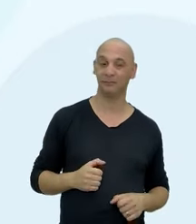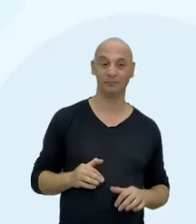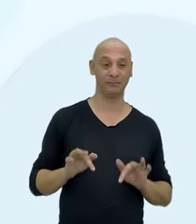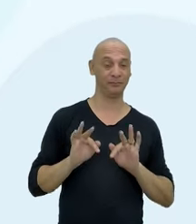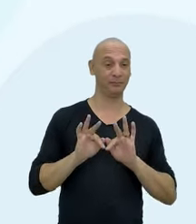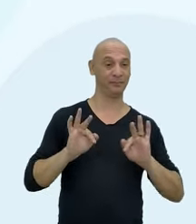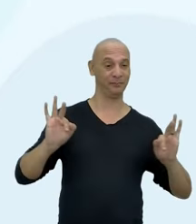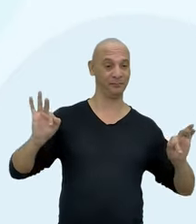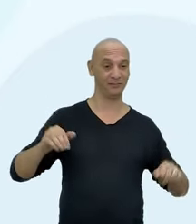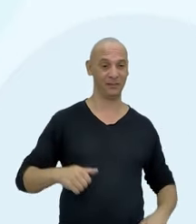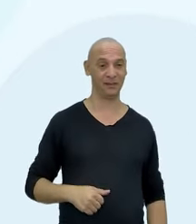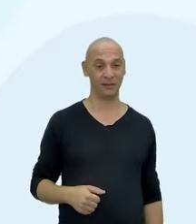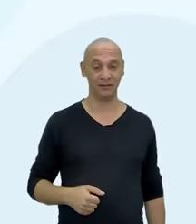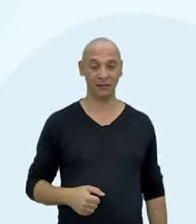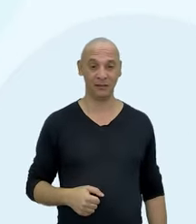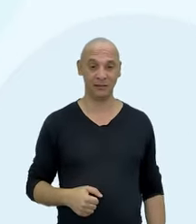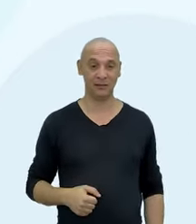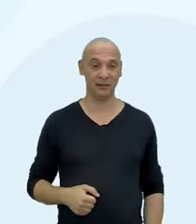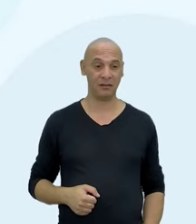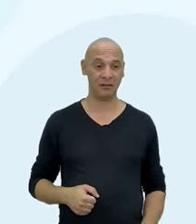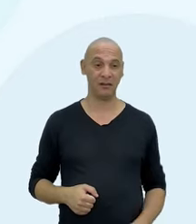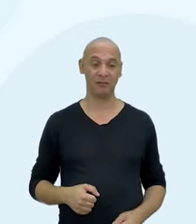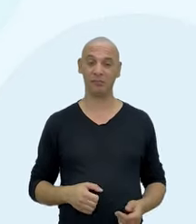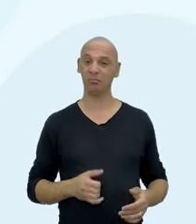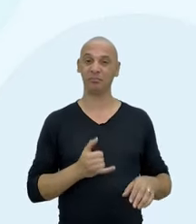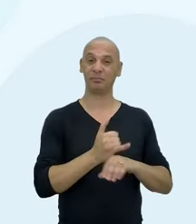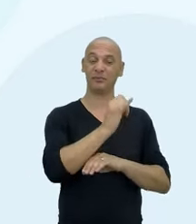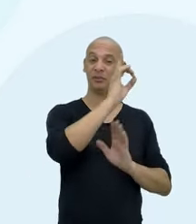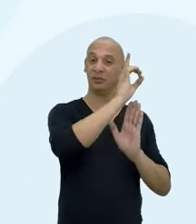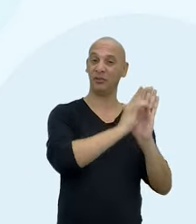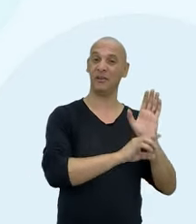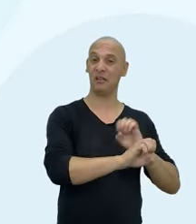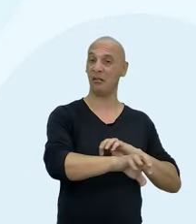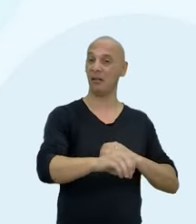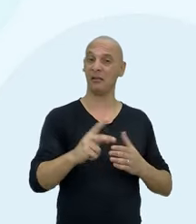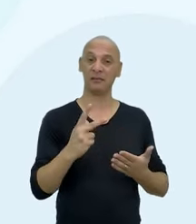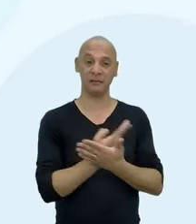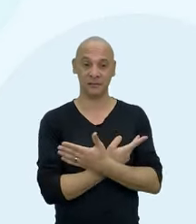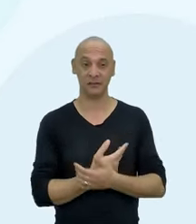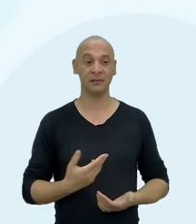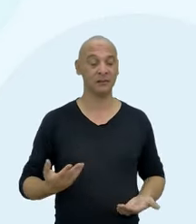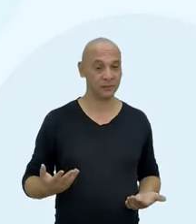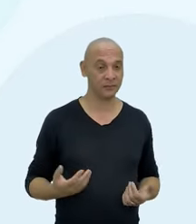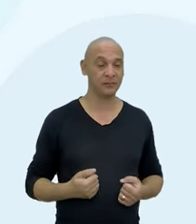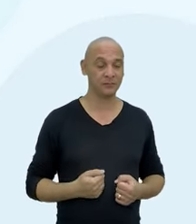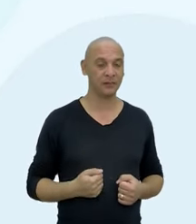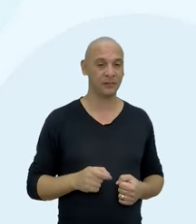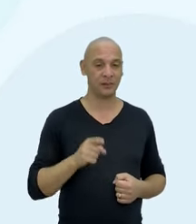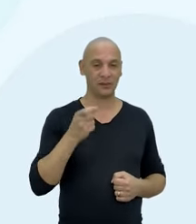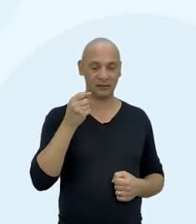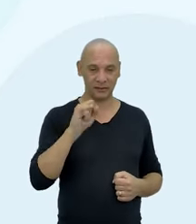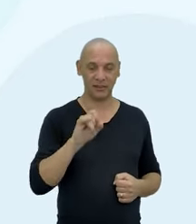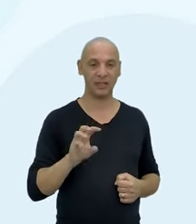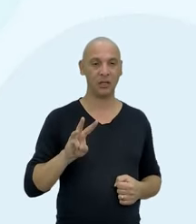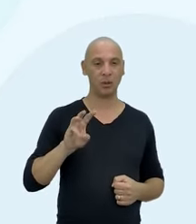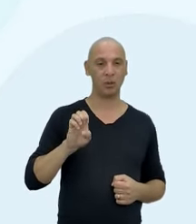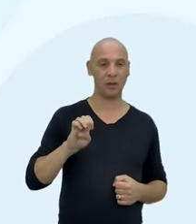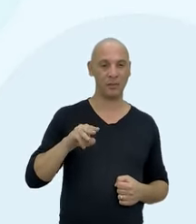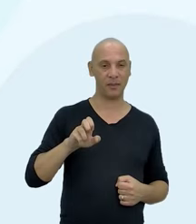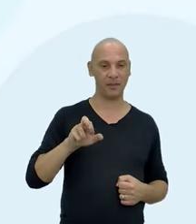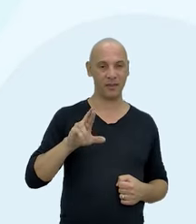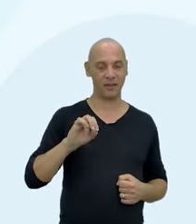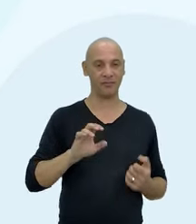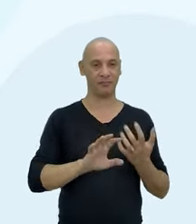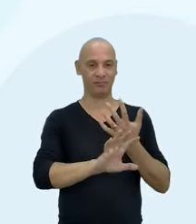frases do e binário consequências da violação dos direitos da educação né Então nesse webinar se vocês acessarem pelo